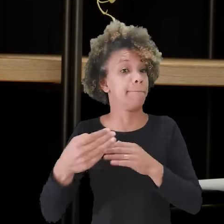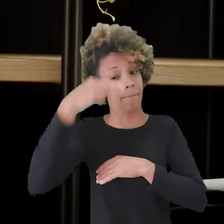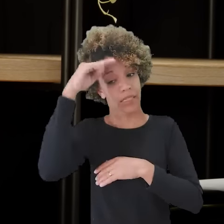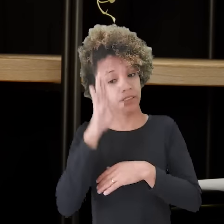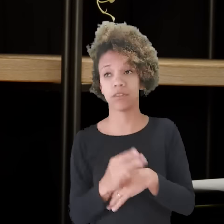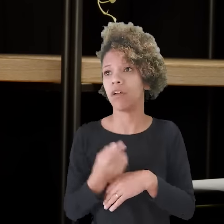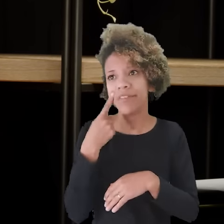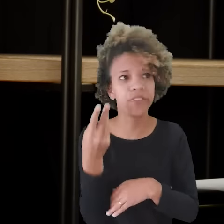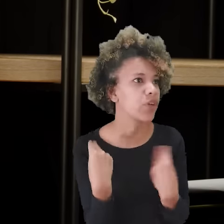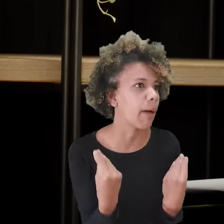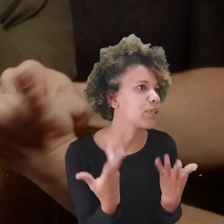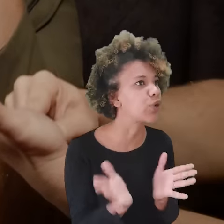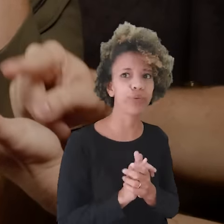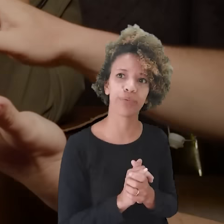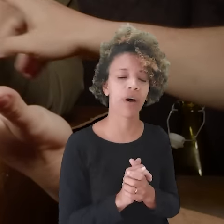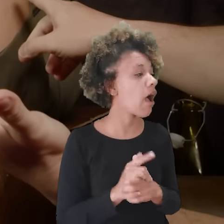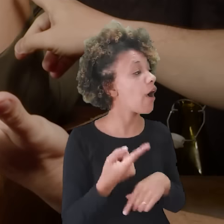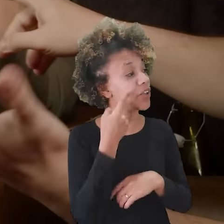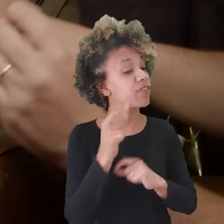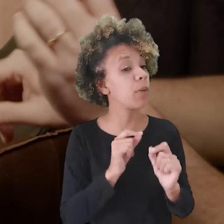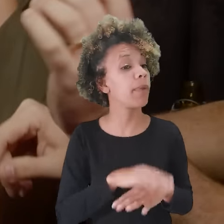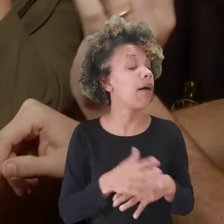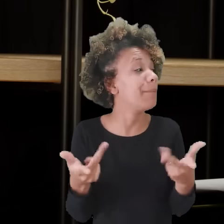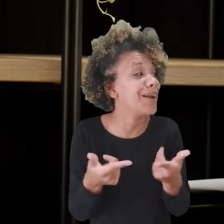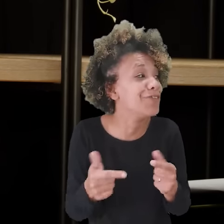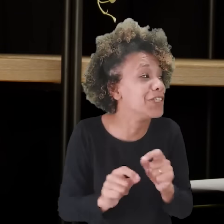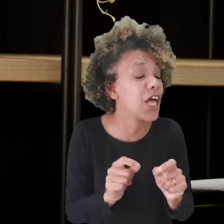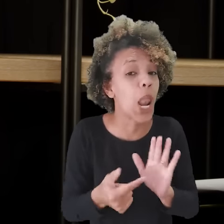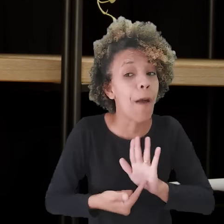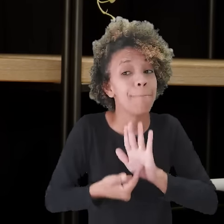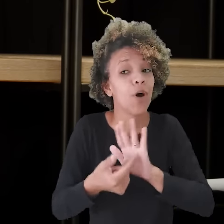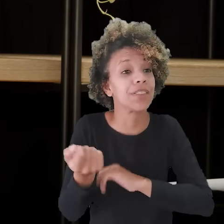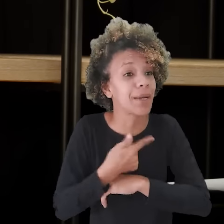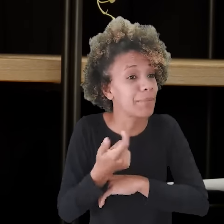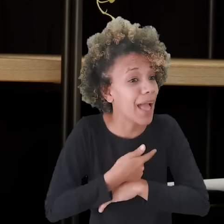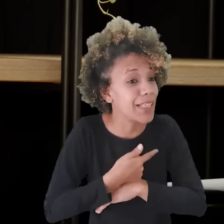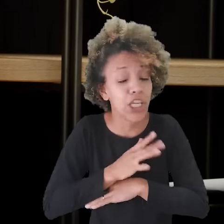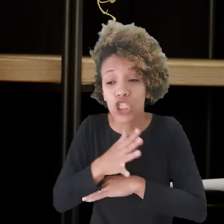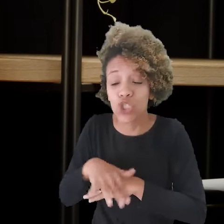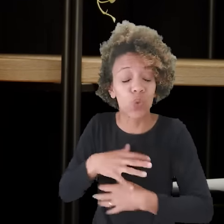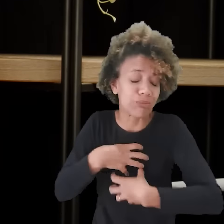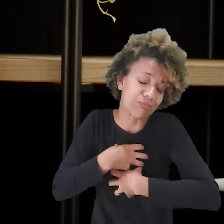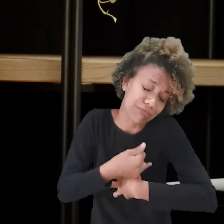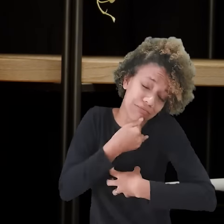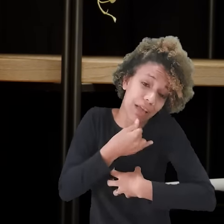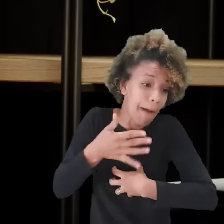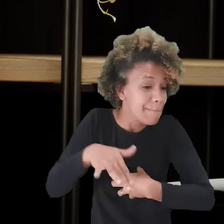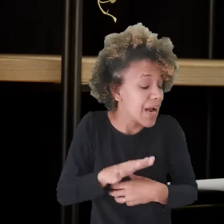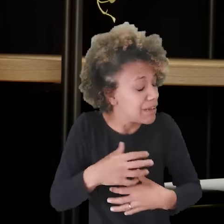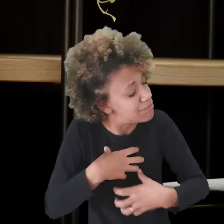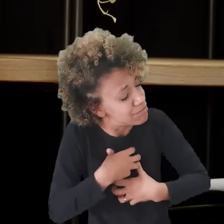madrinhas Brasil falou você viu que absurdo isso e aí que que ela faz ela faz uma coisa que eu acho maravilhosa ela mostra a piada que vai magoar todas elas